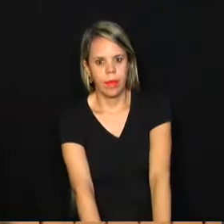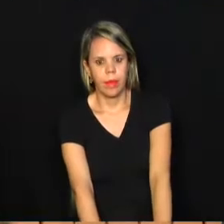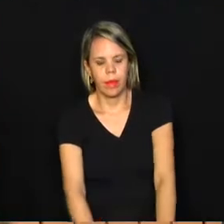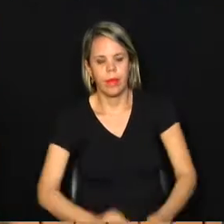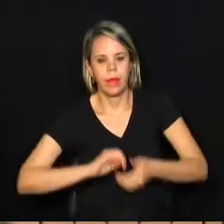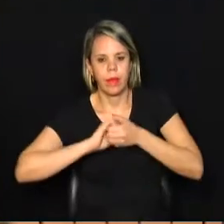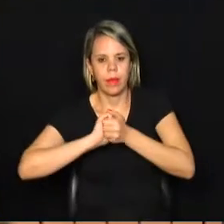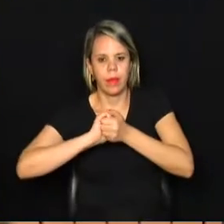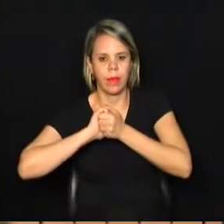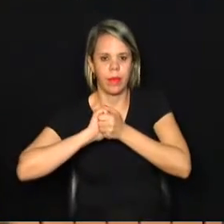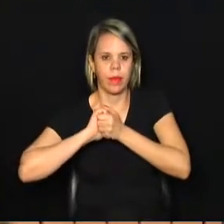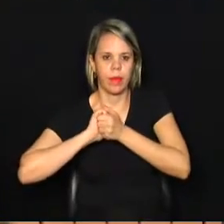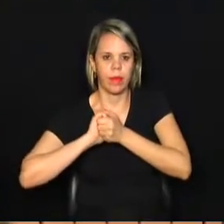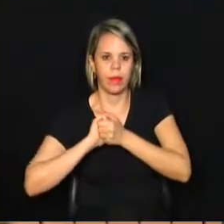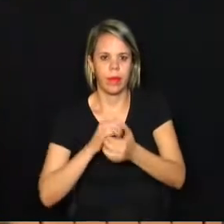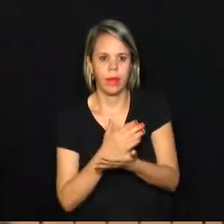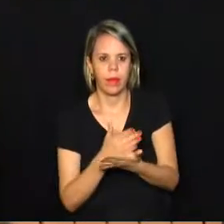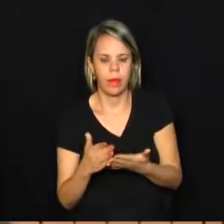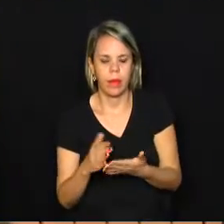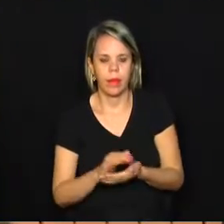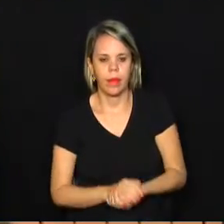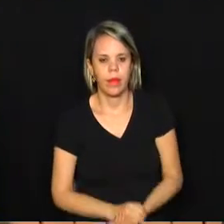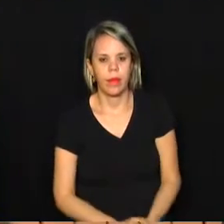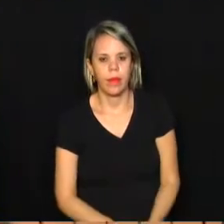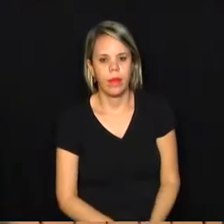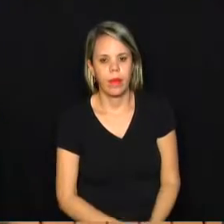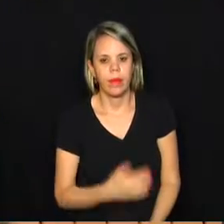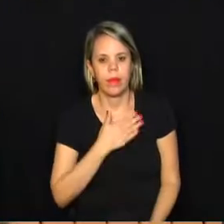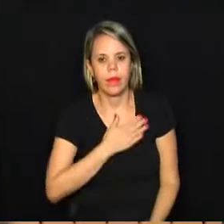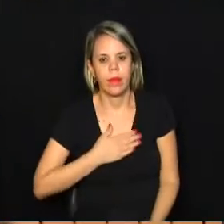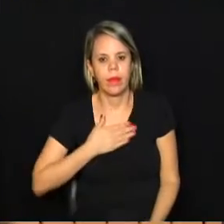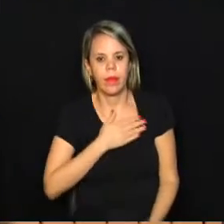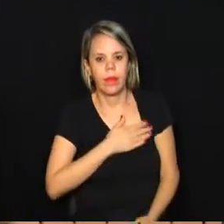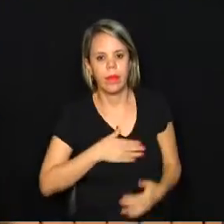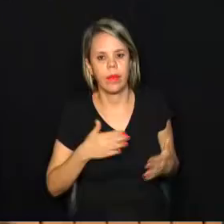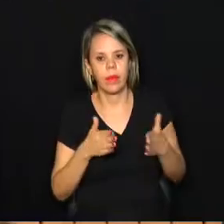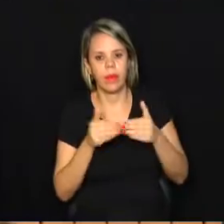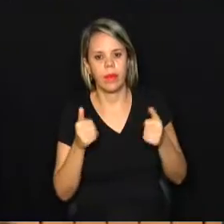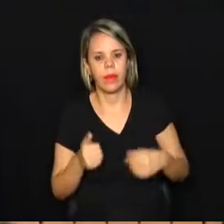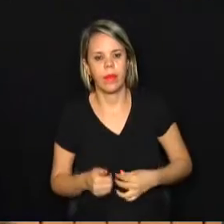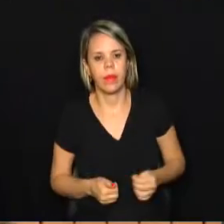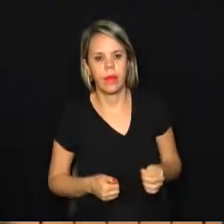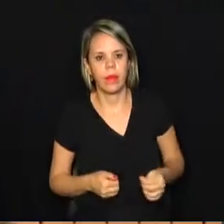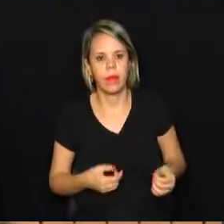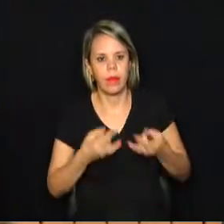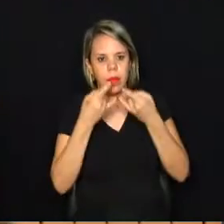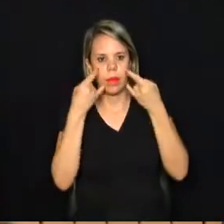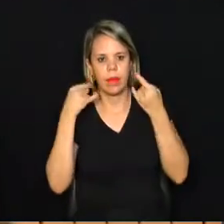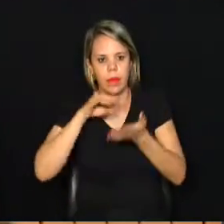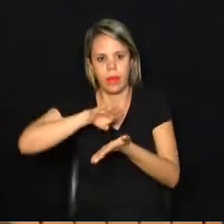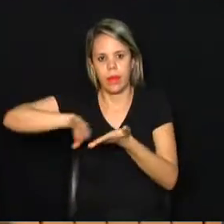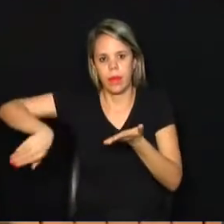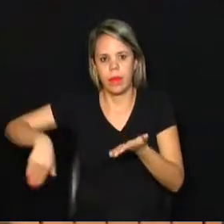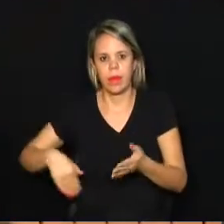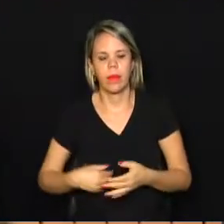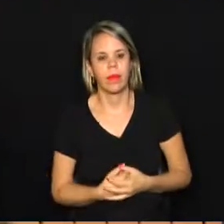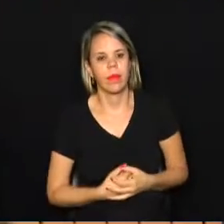Cumprimentar todos. Antes de cumprimentar, gostaria de pedir licença para tirar minha máscara. Eu